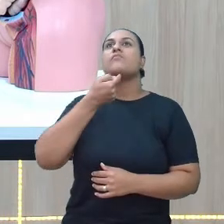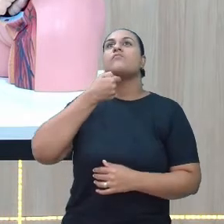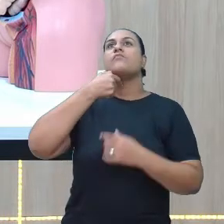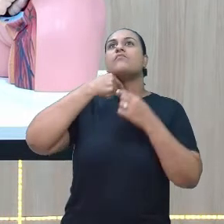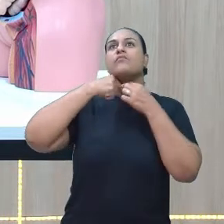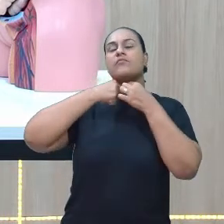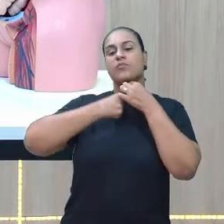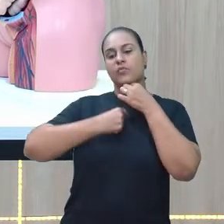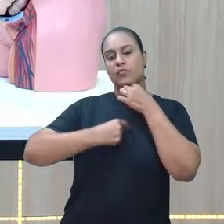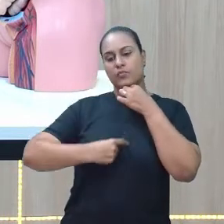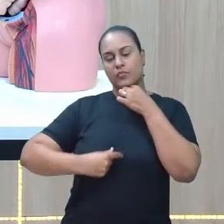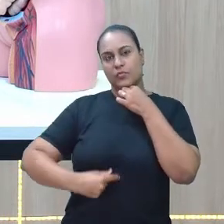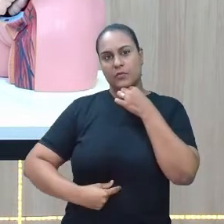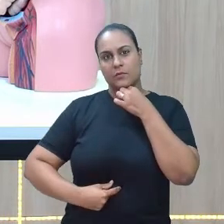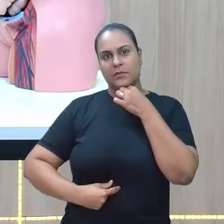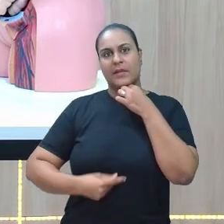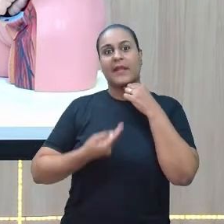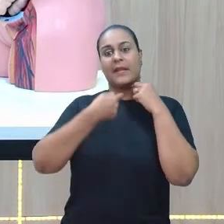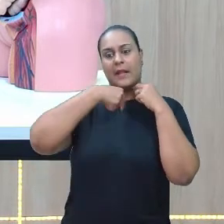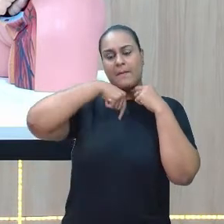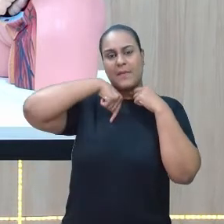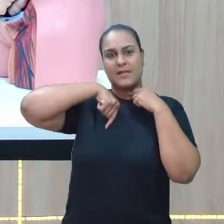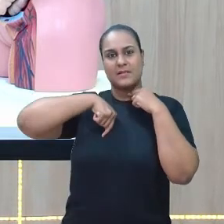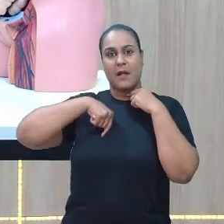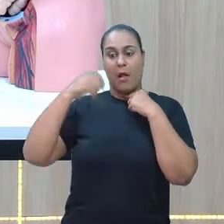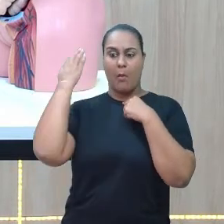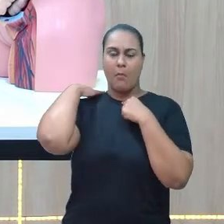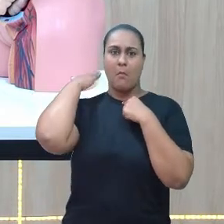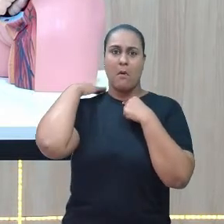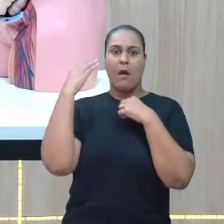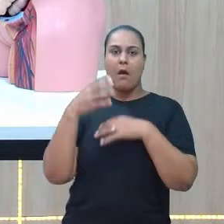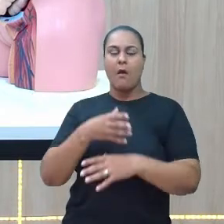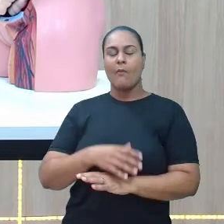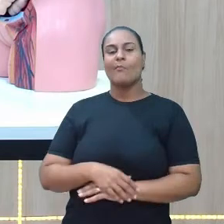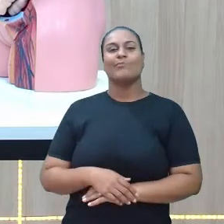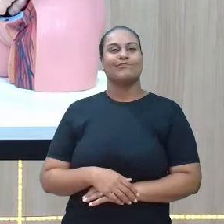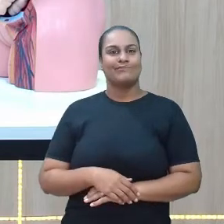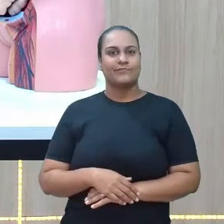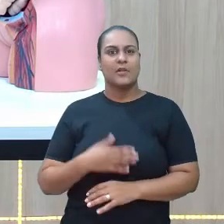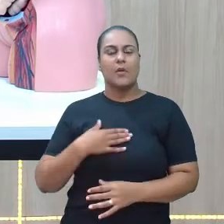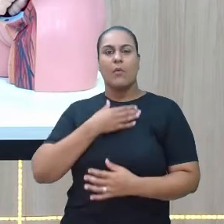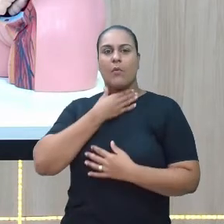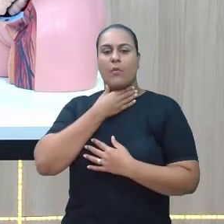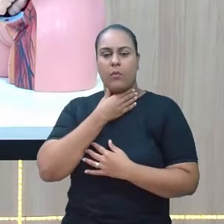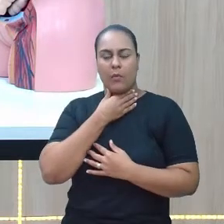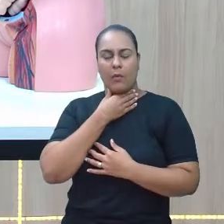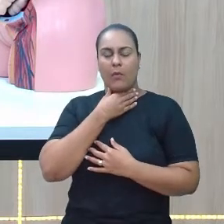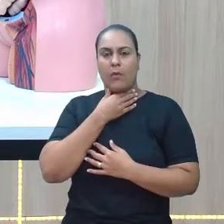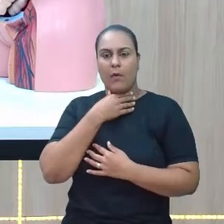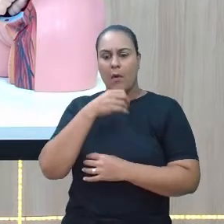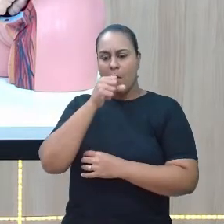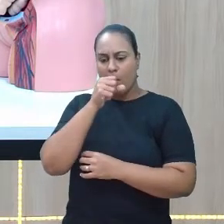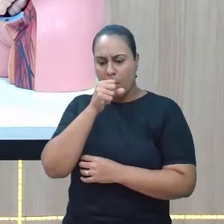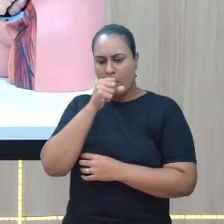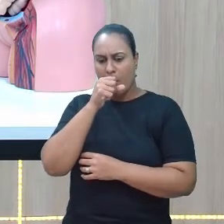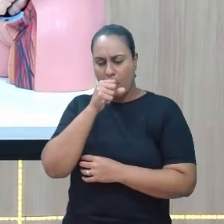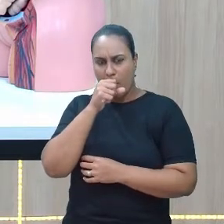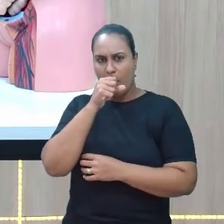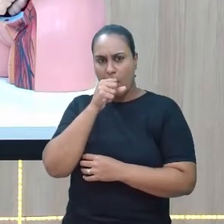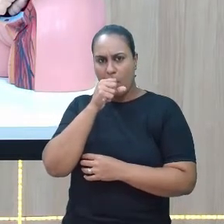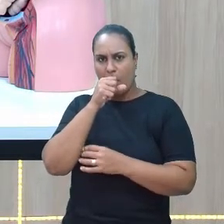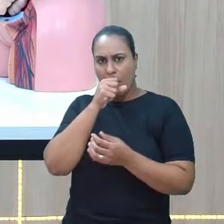para o esôfago, ele quer ir para a traqueia. E quando engasgamos, começamos a tossir para eliminar